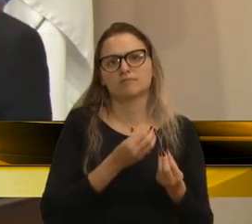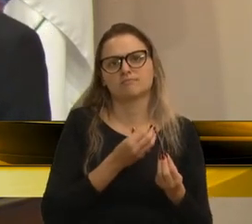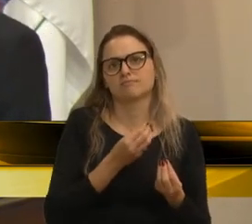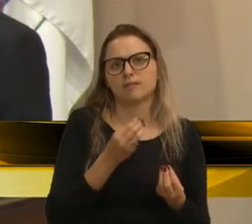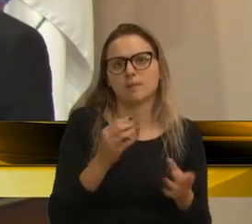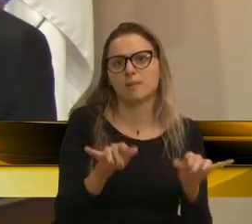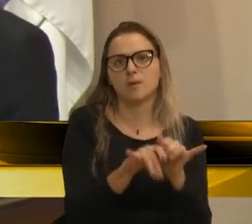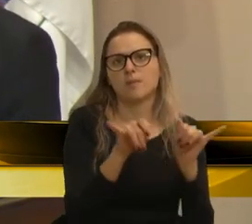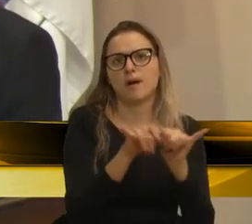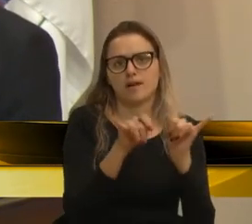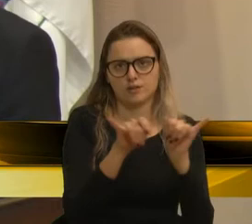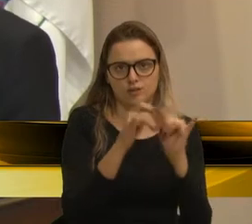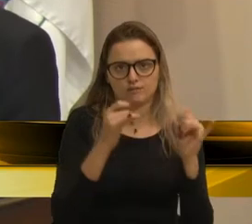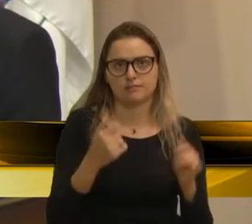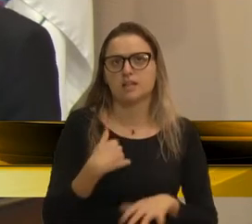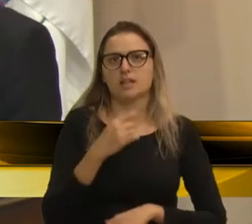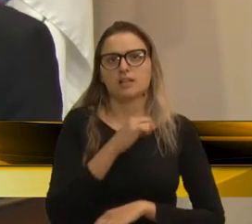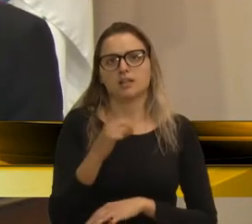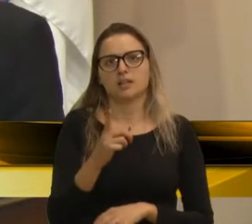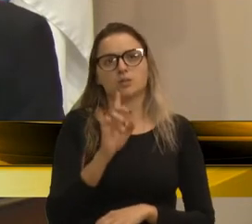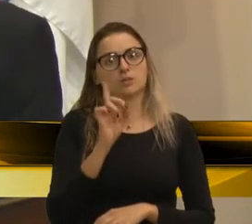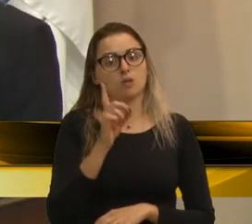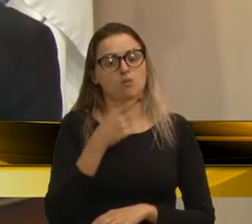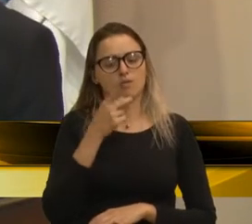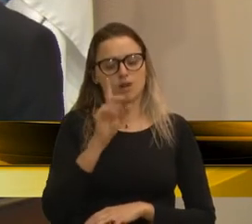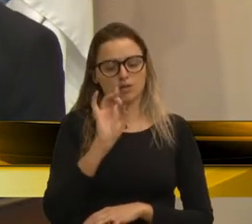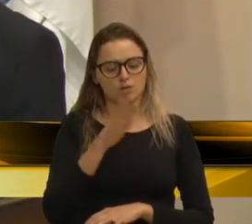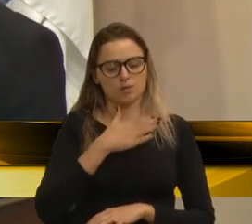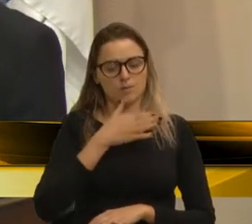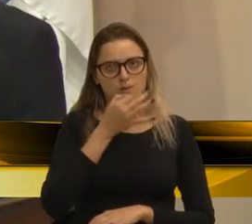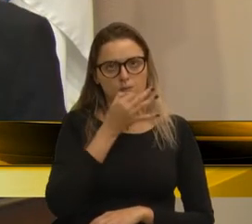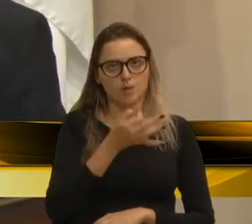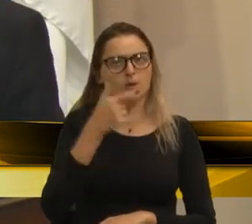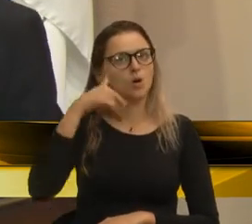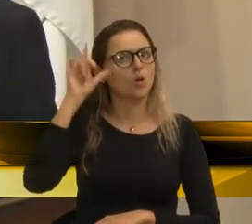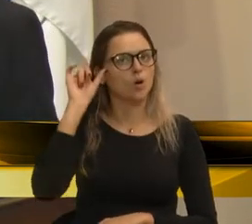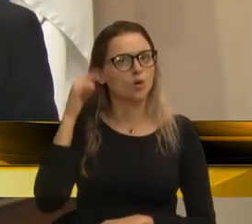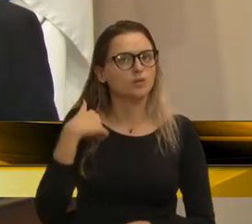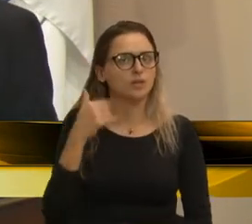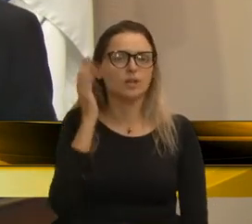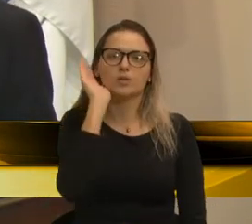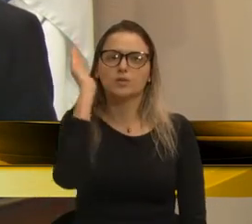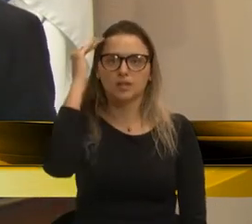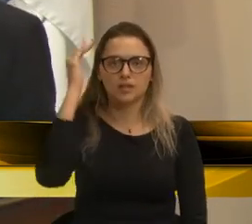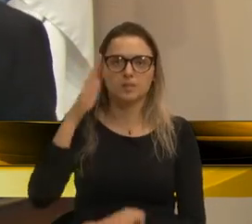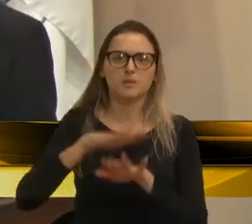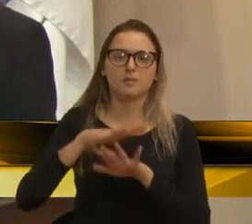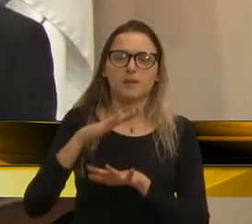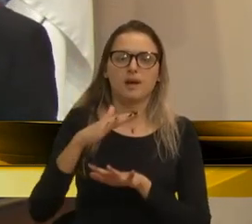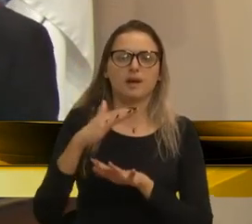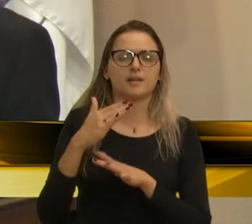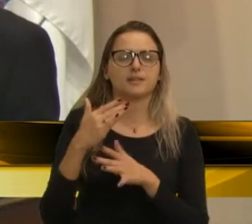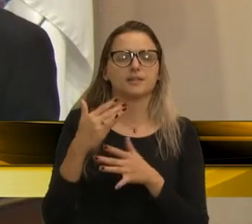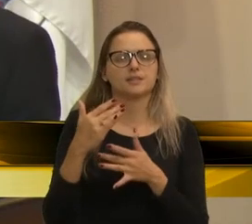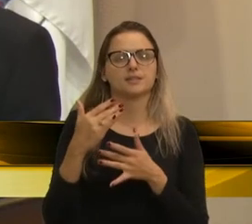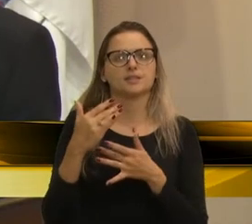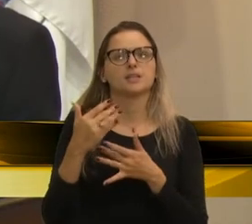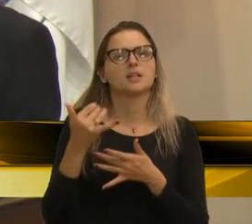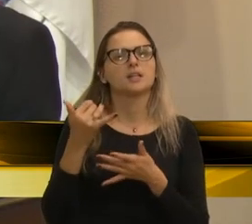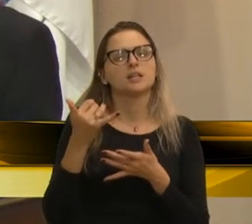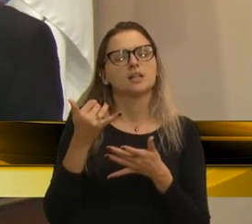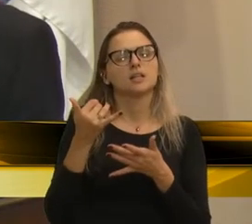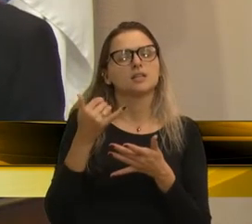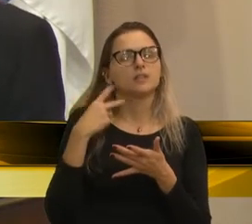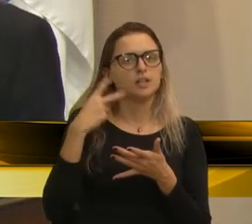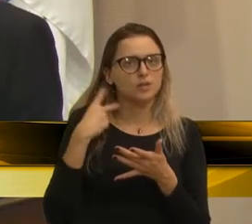eu lamento, não falo só em meu nome, repito, ontem eu, o vereador Felipe e outros vereadores aqui receberam, por certo, várias